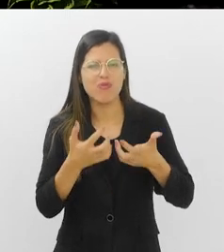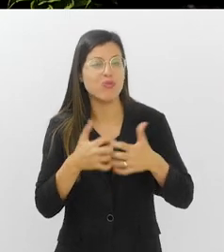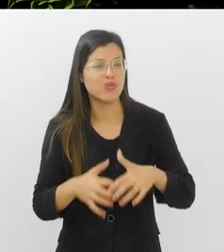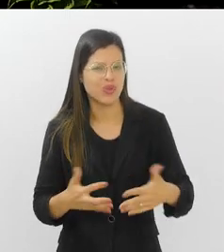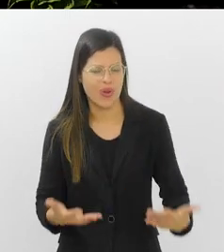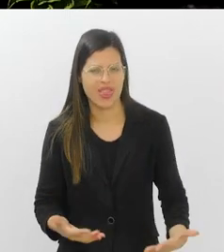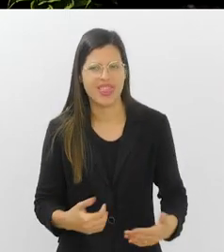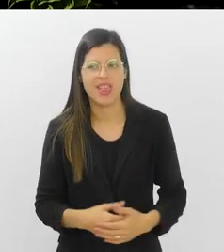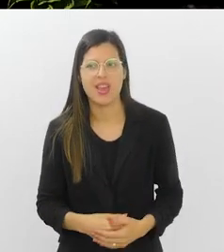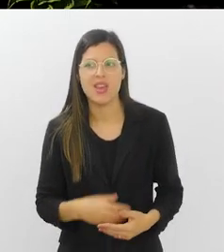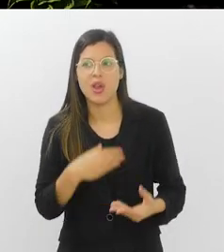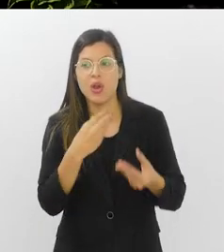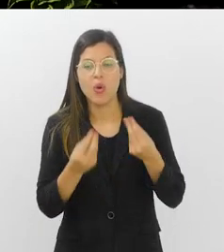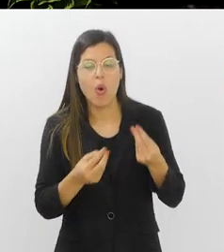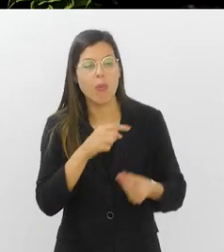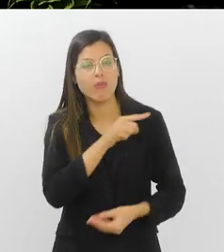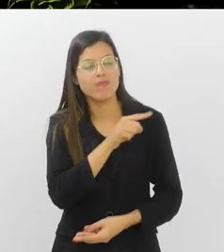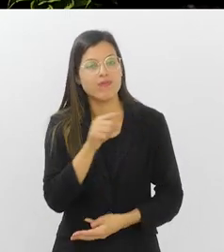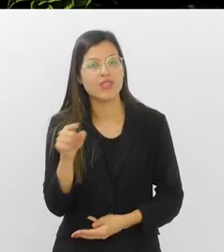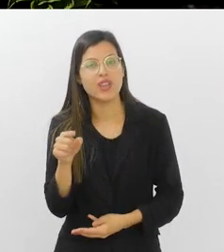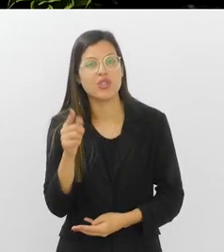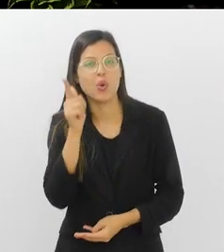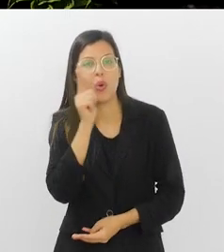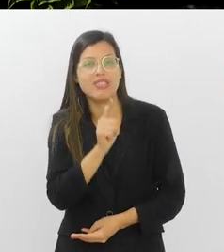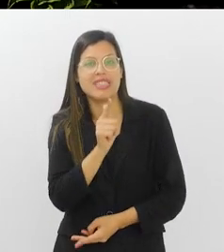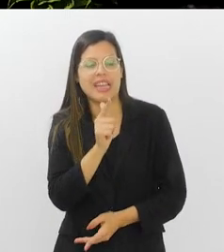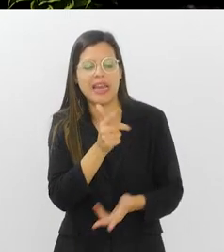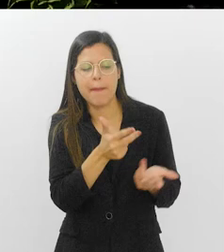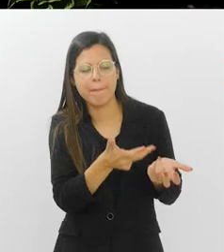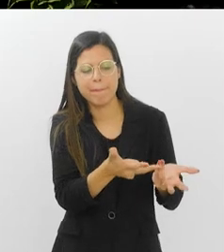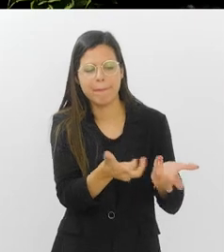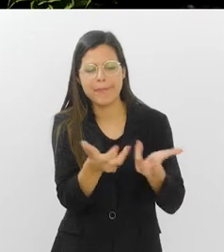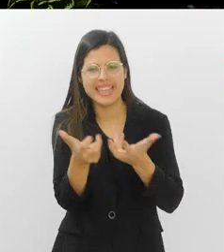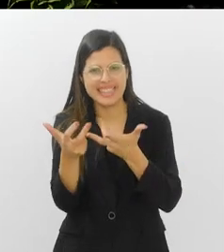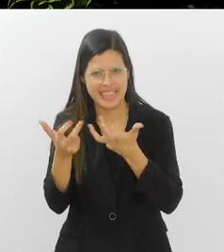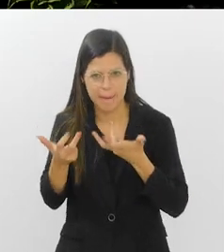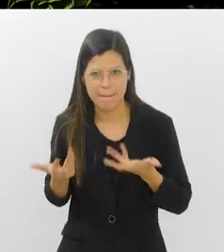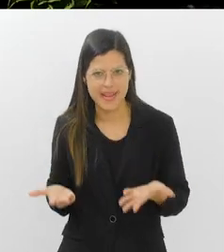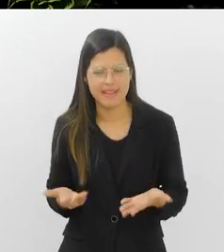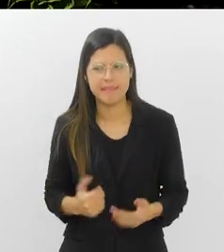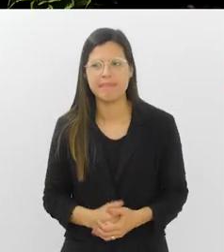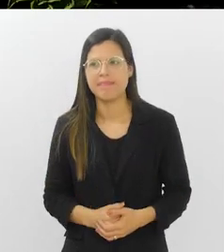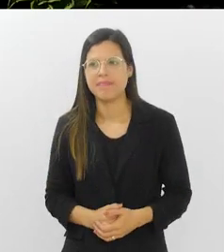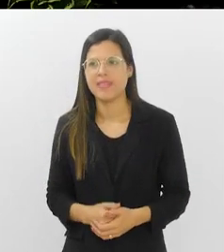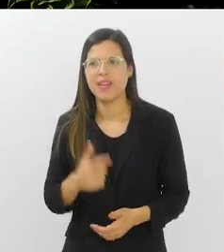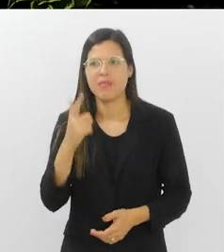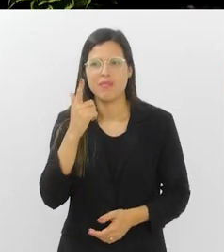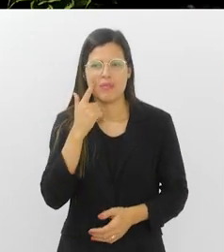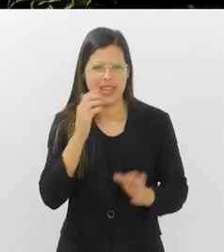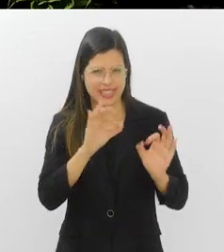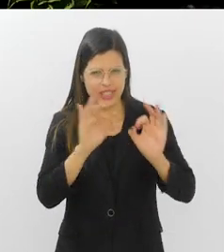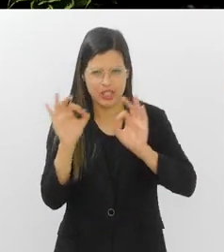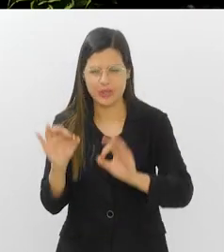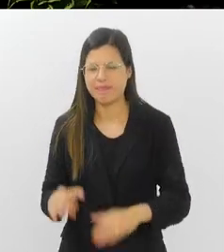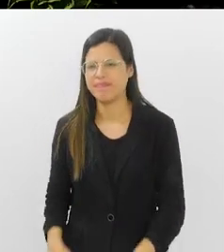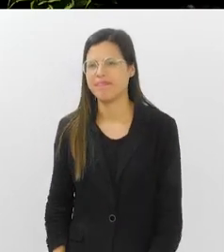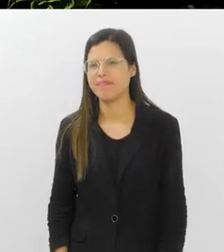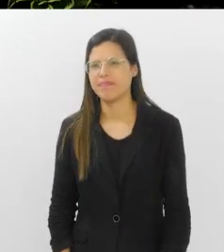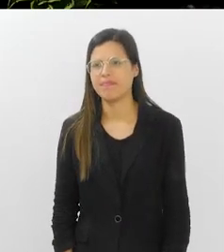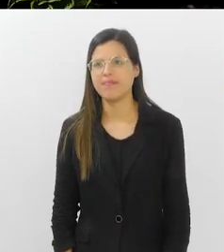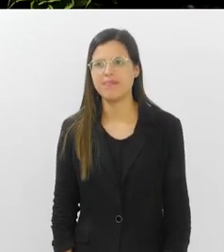jogo e como Vocês conseguem identificar determinadas situações vamos ver